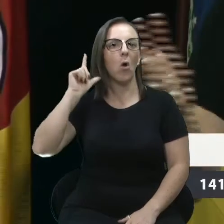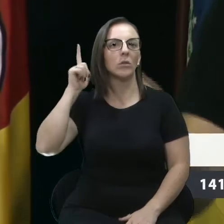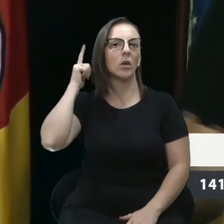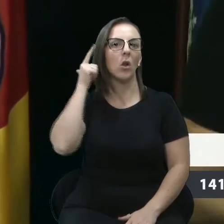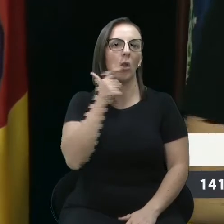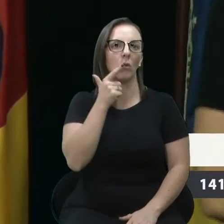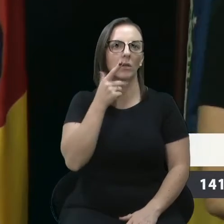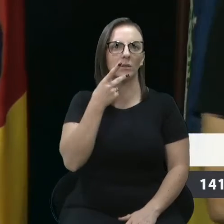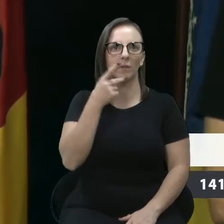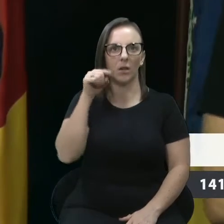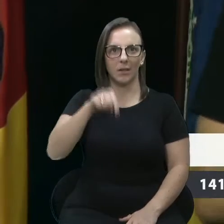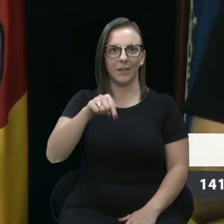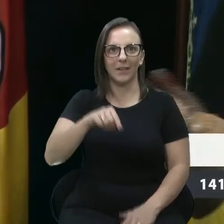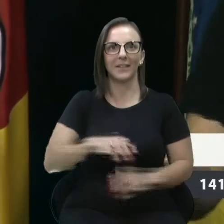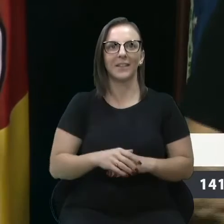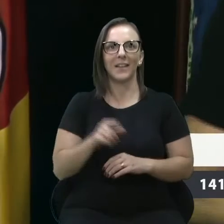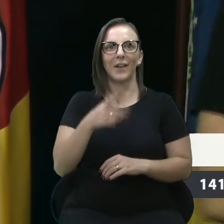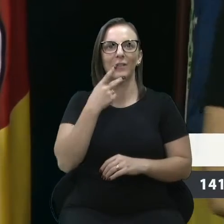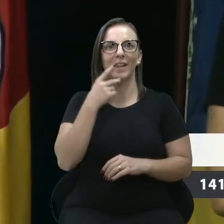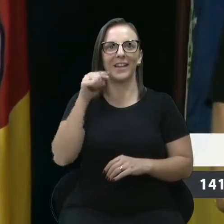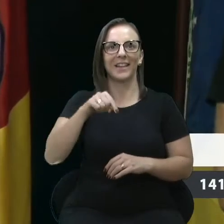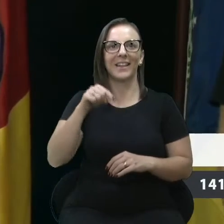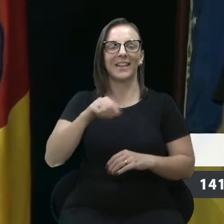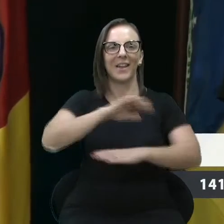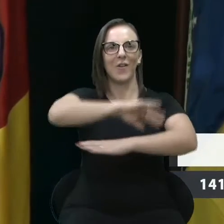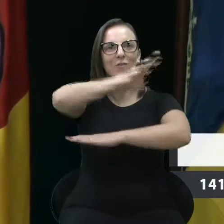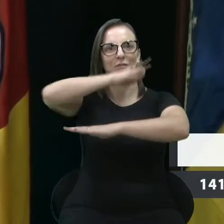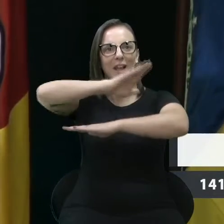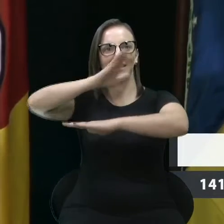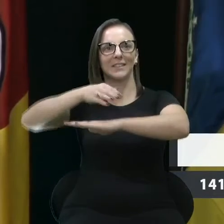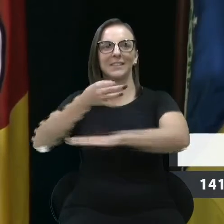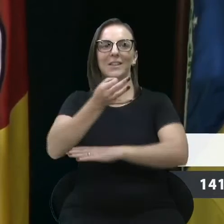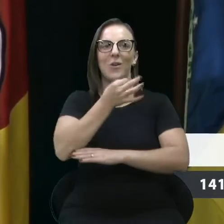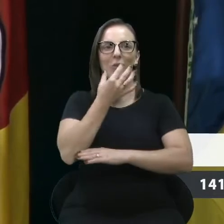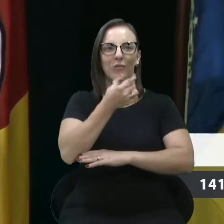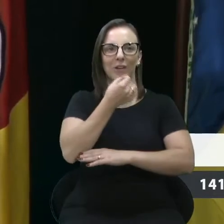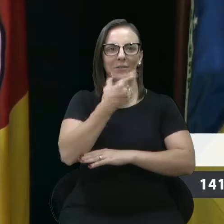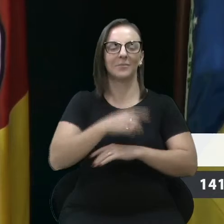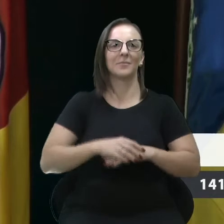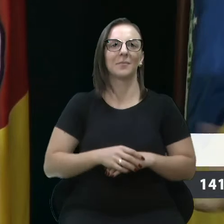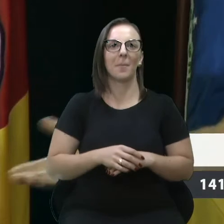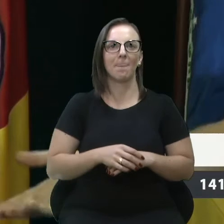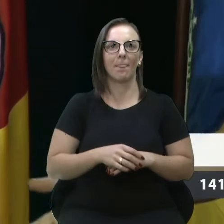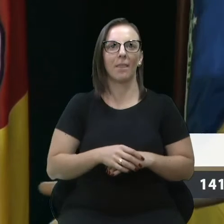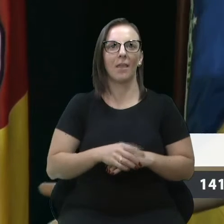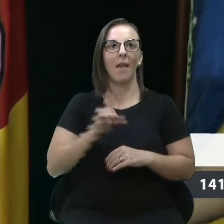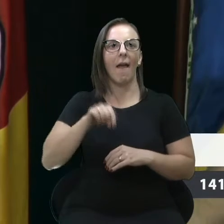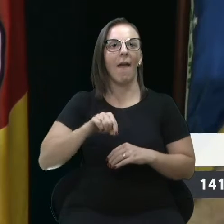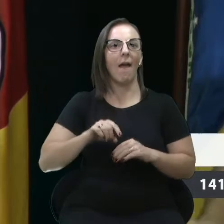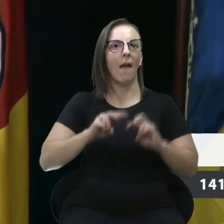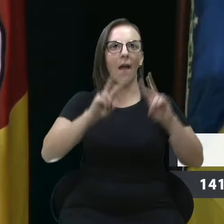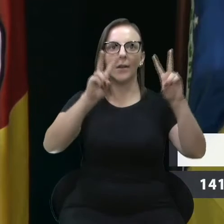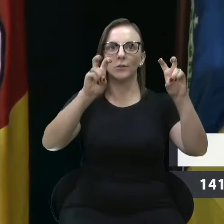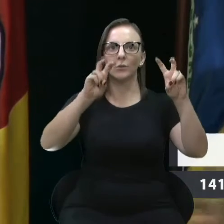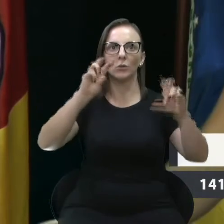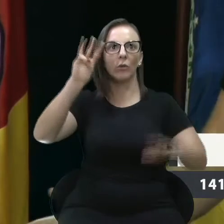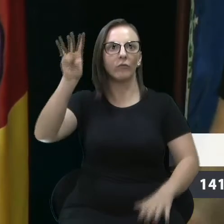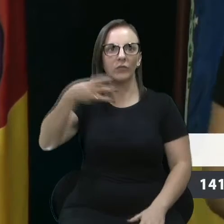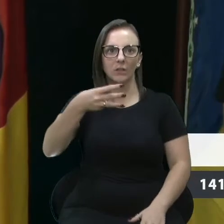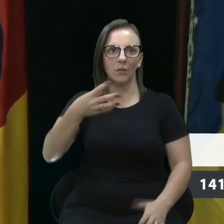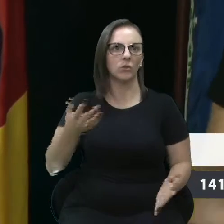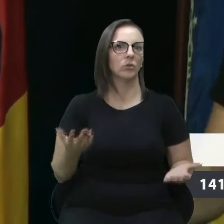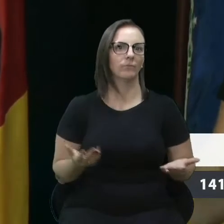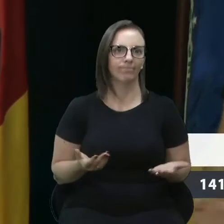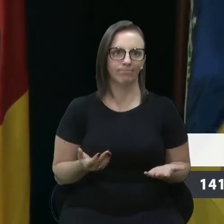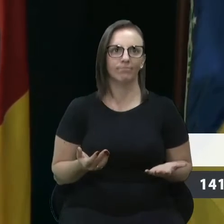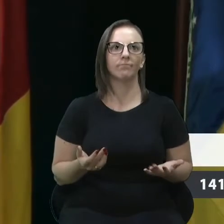essa casa, a gente tem um jeito de falar até essa casa, aqui na Festa da Uva, né? Que é a questão da Visat, né, vereador Felipe? A questão